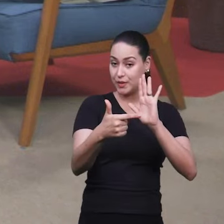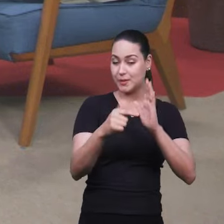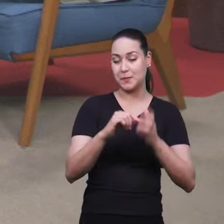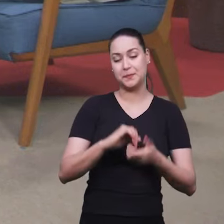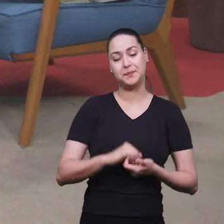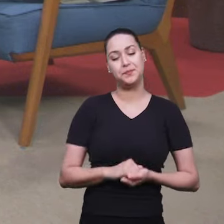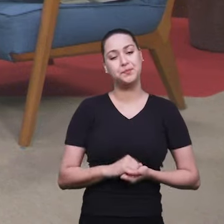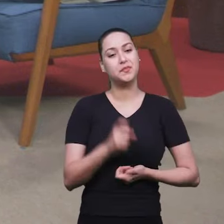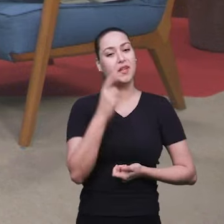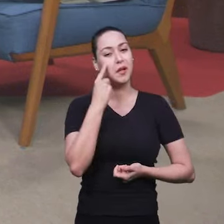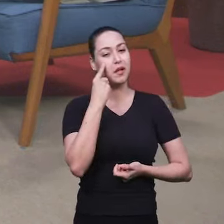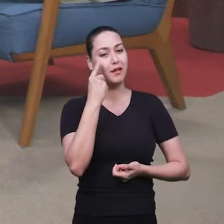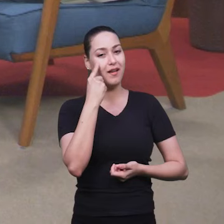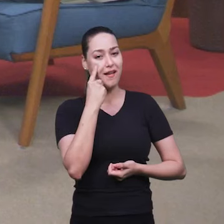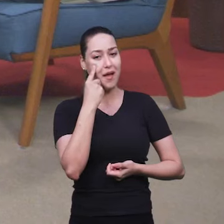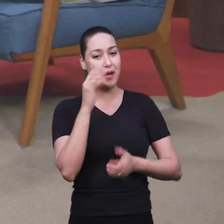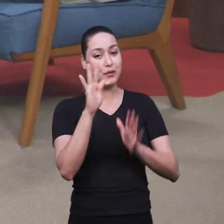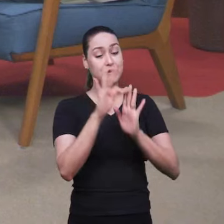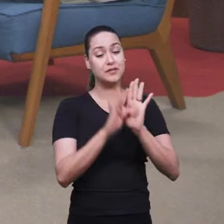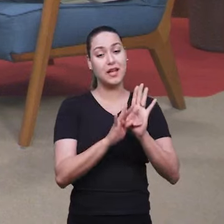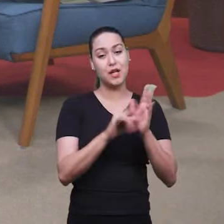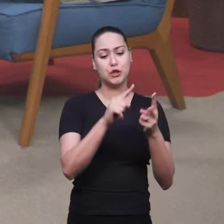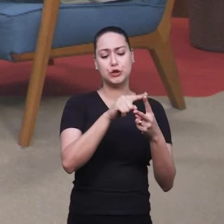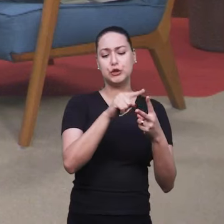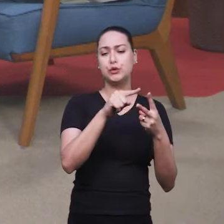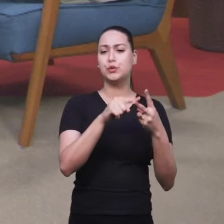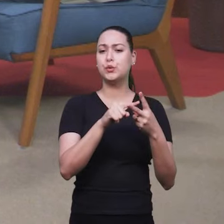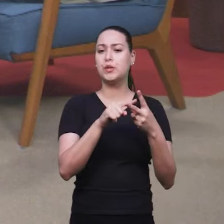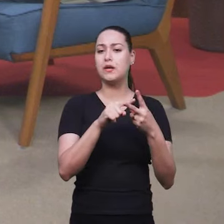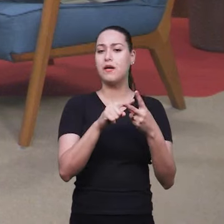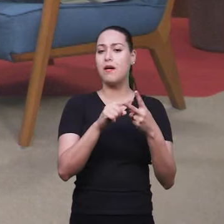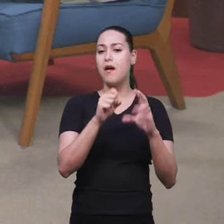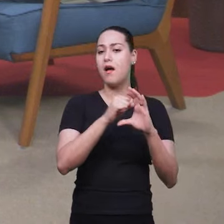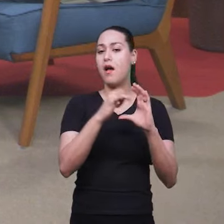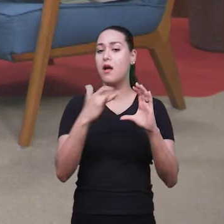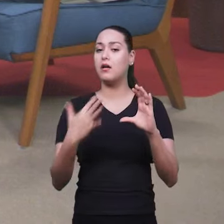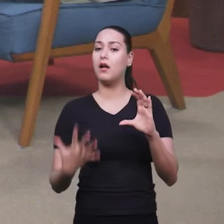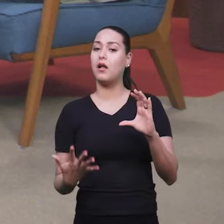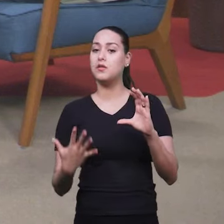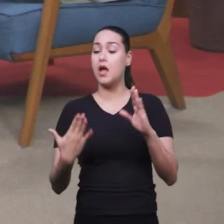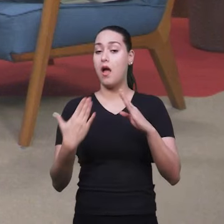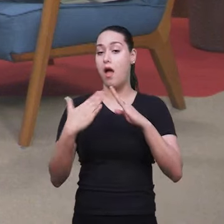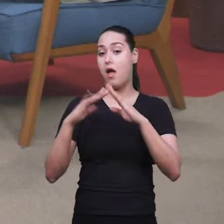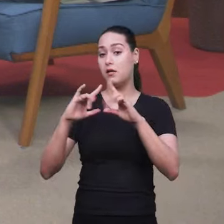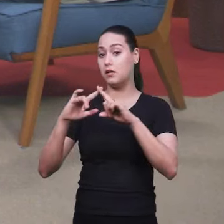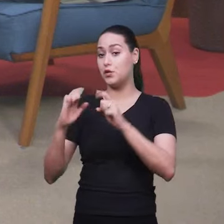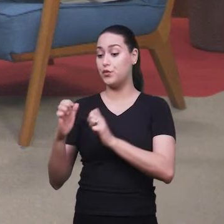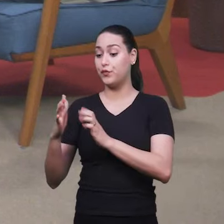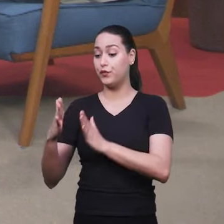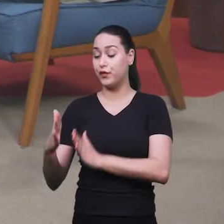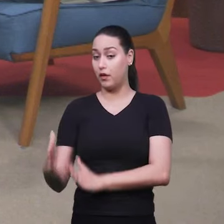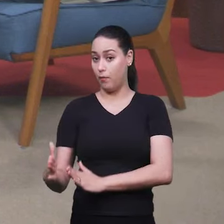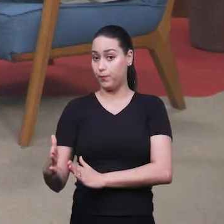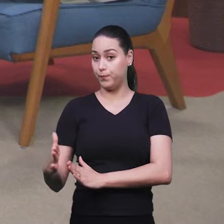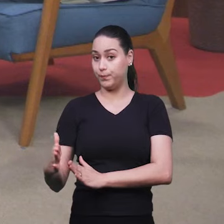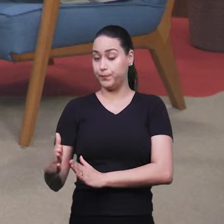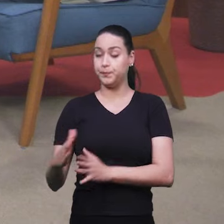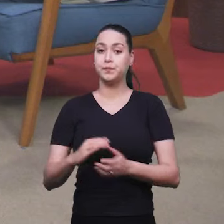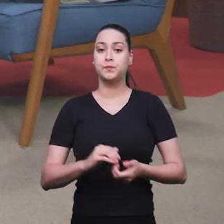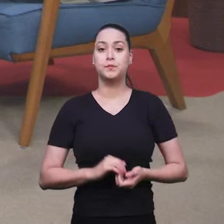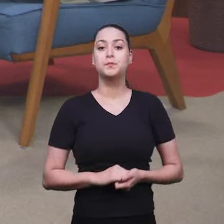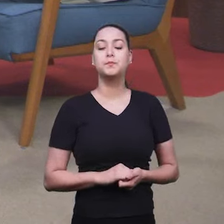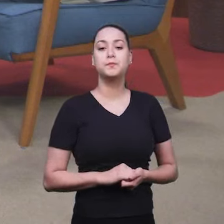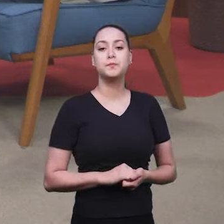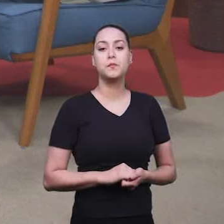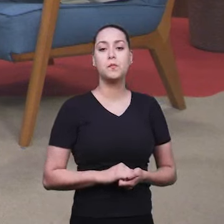texto ele traz dois aspectos profeticamente apontando para a igreja fiel, que